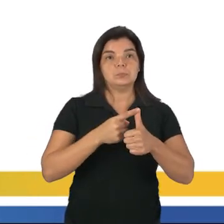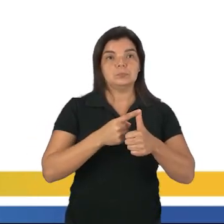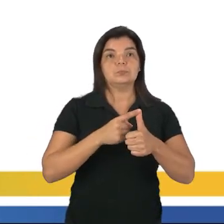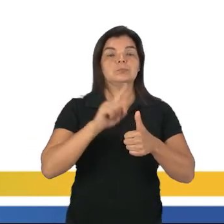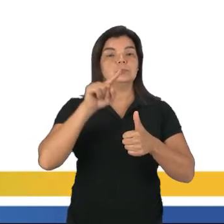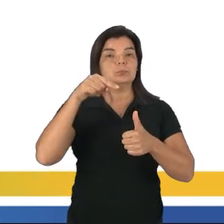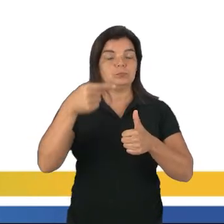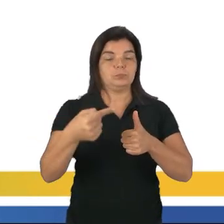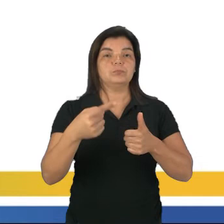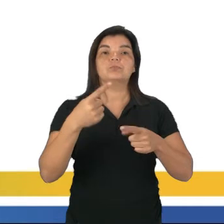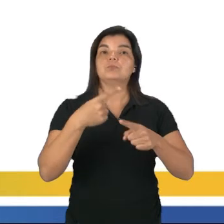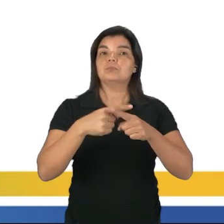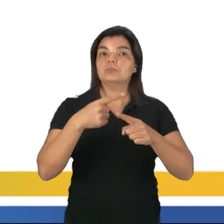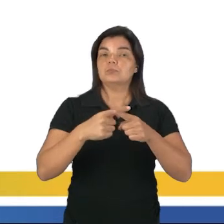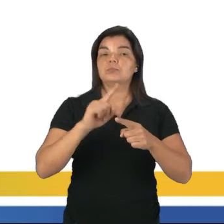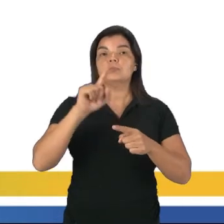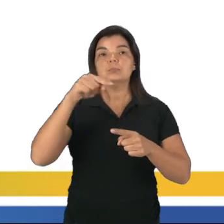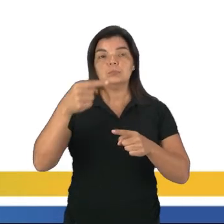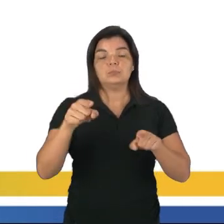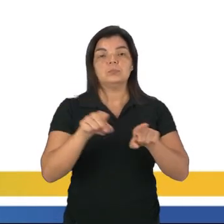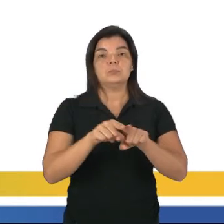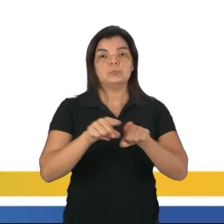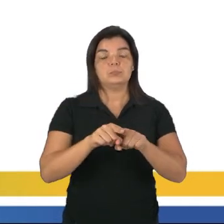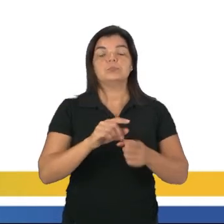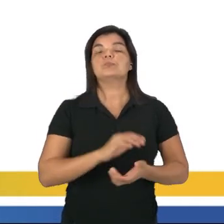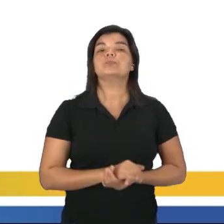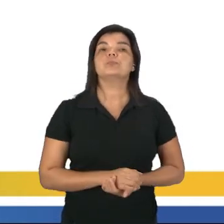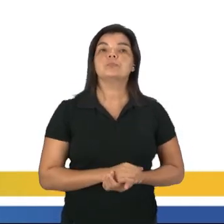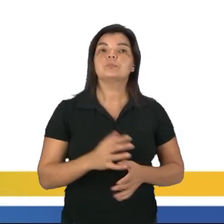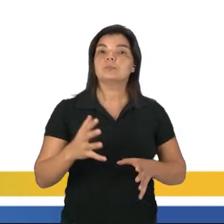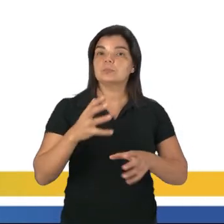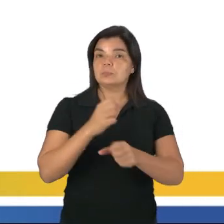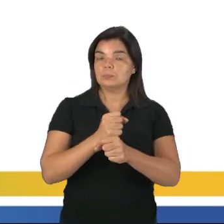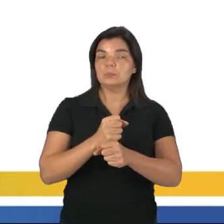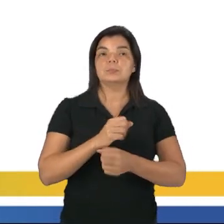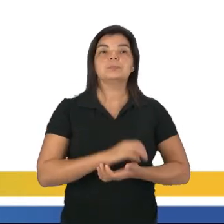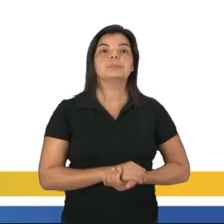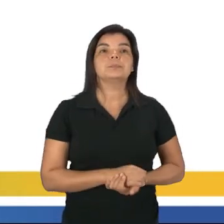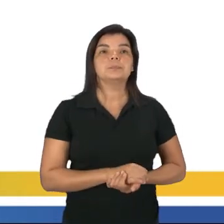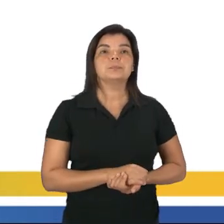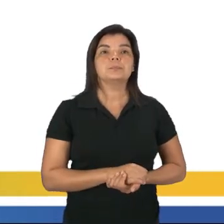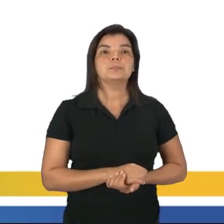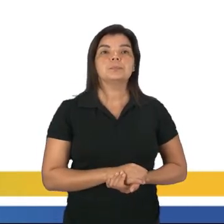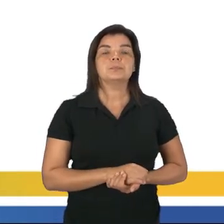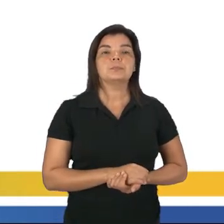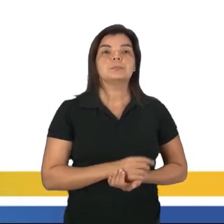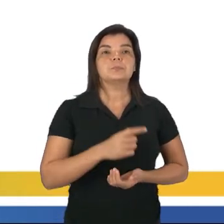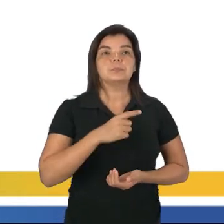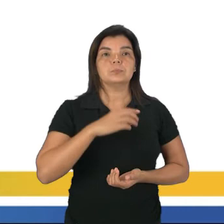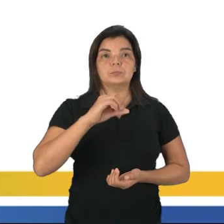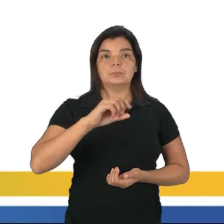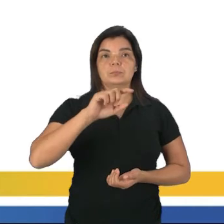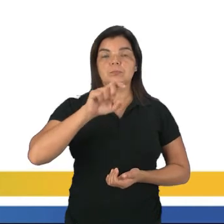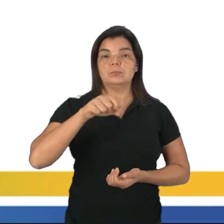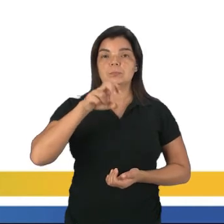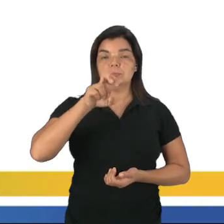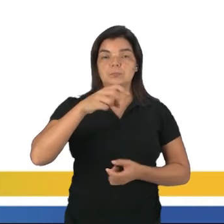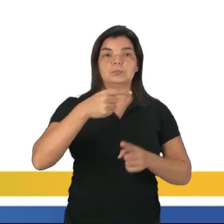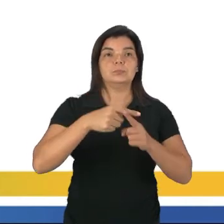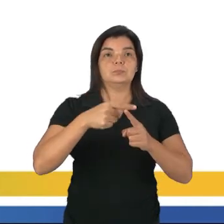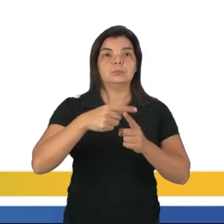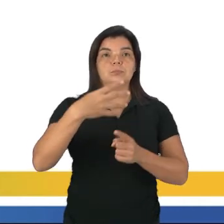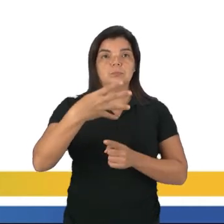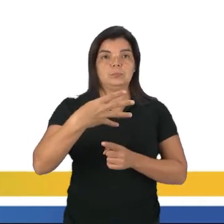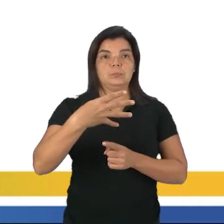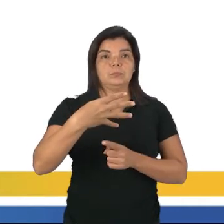potência, em seguida faço a multiplicação e só depois eu faço a soma, certo? Então, ali eu tenho 0,5 vezes 4